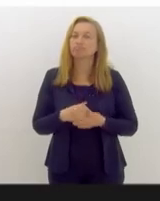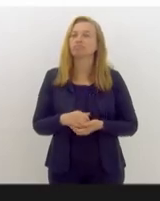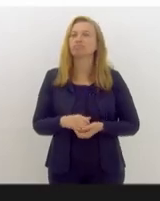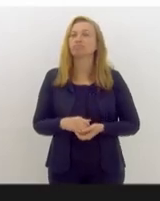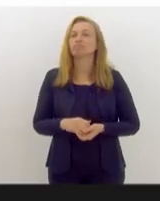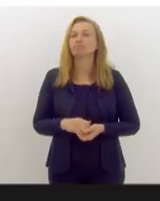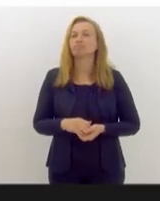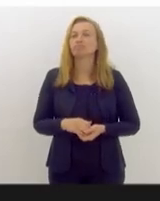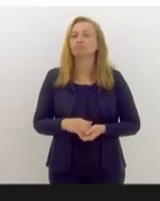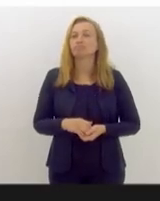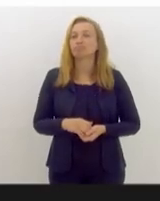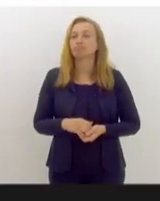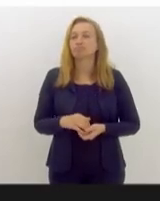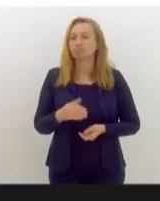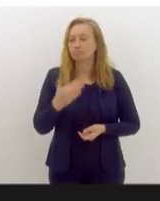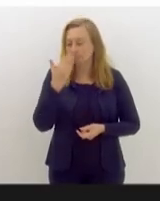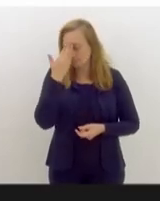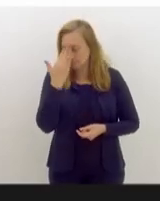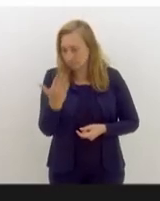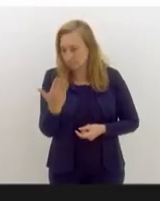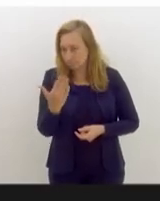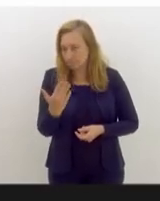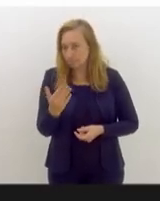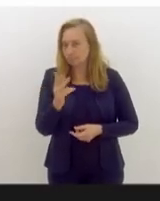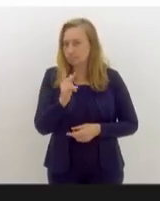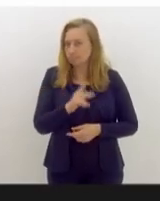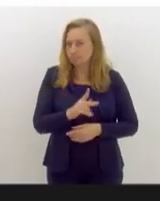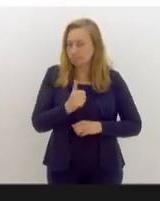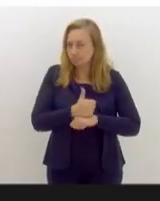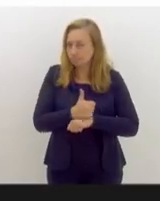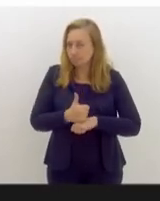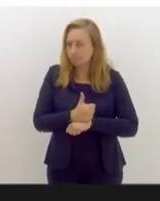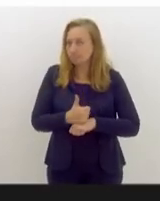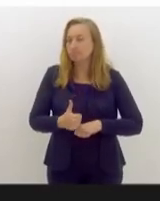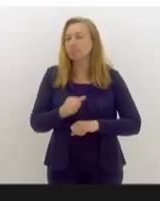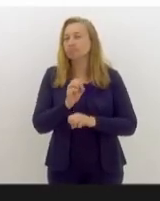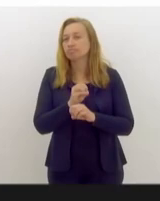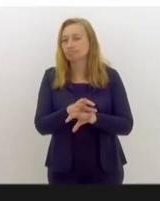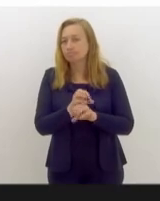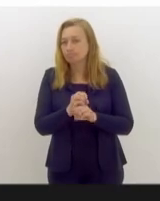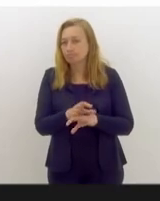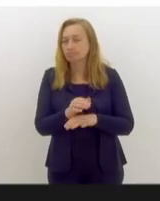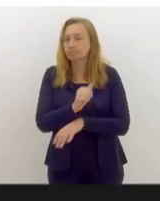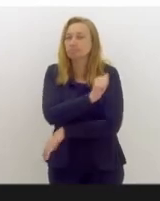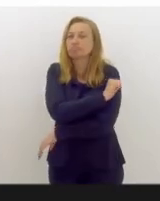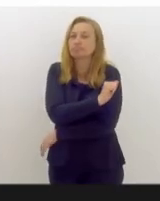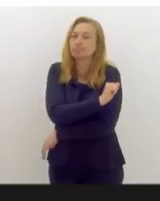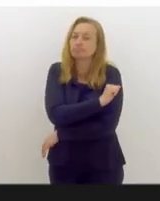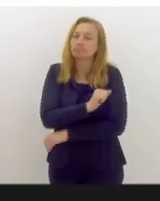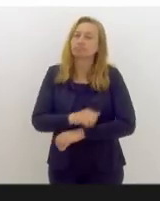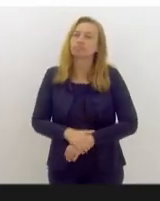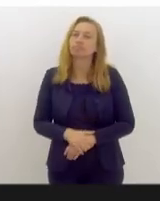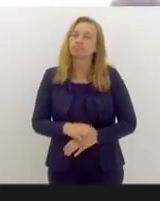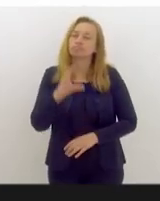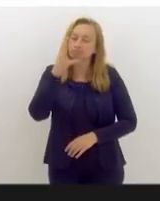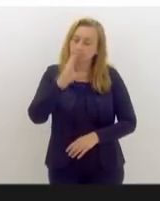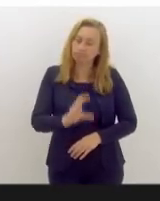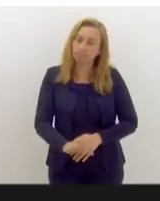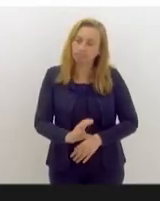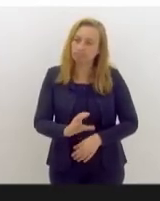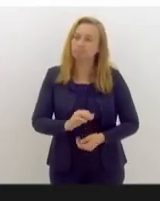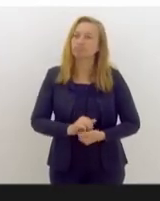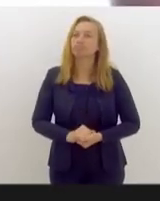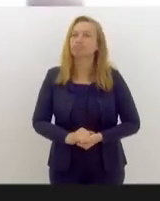agradecimentos pelos profissionais da educação, pelos estudantes, pelos cidadãos,